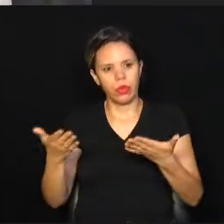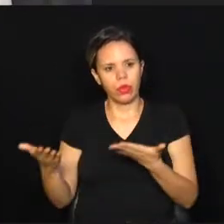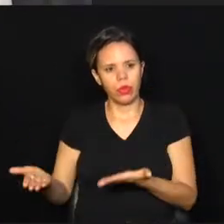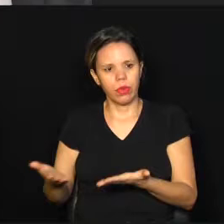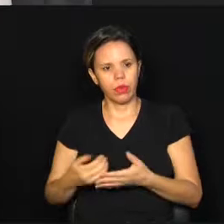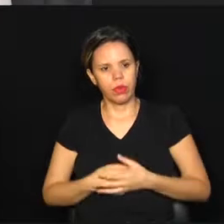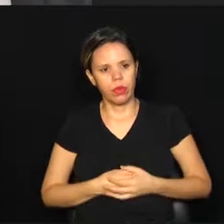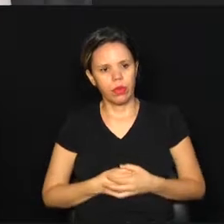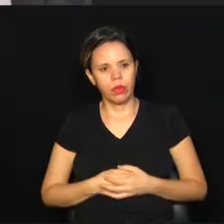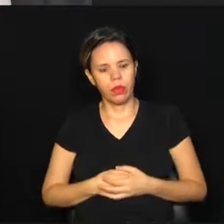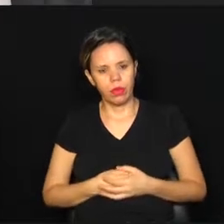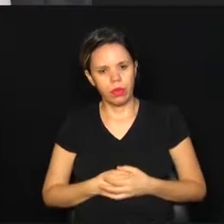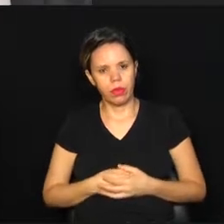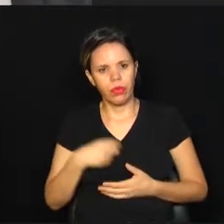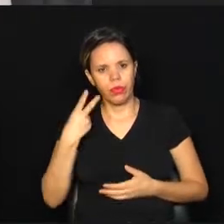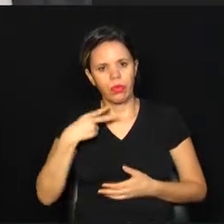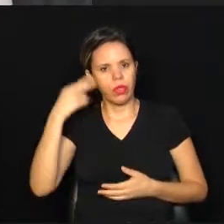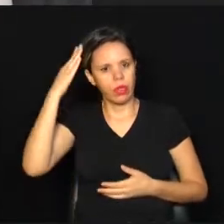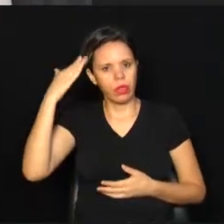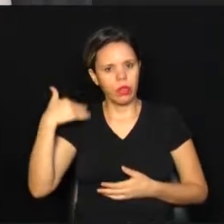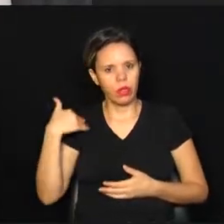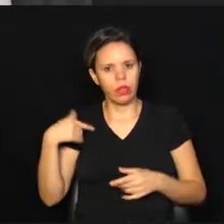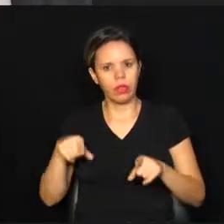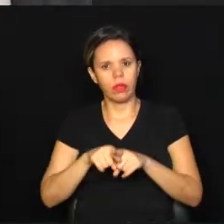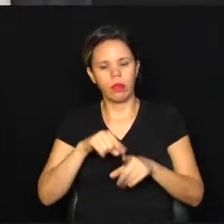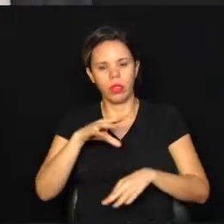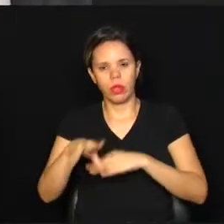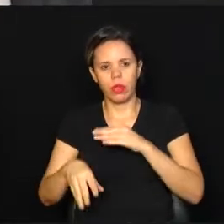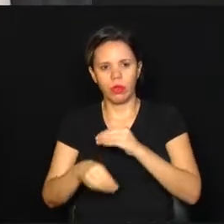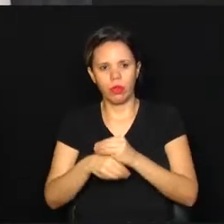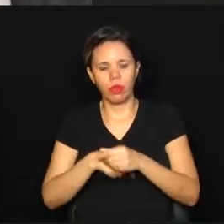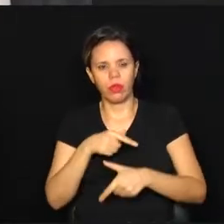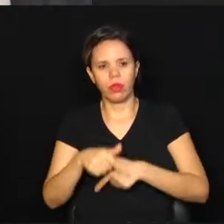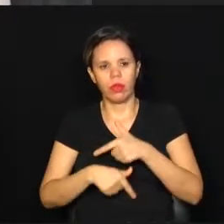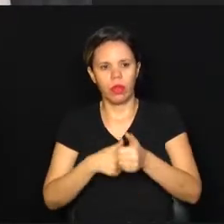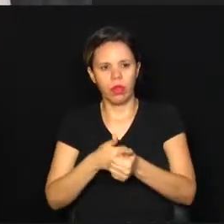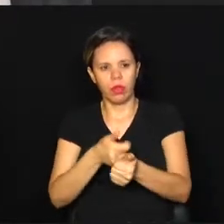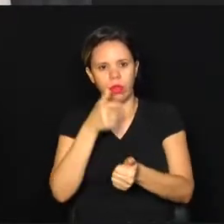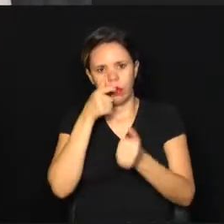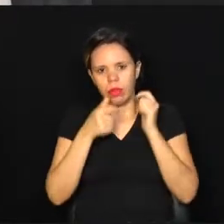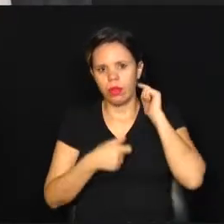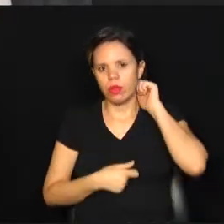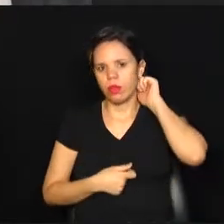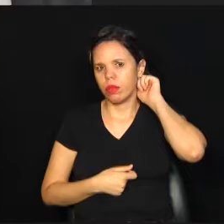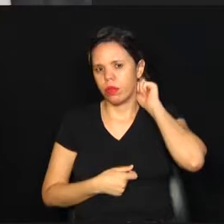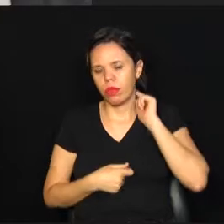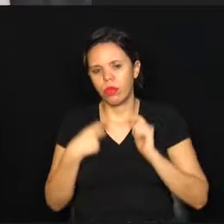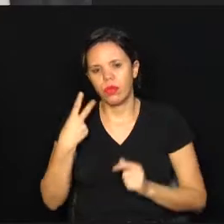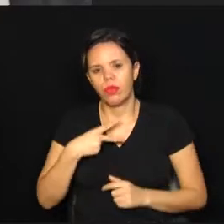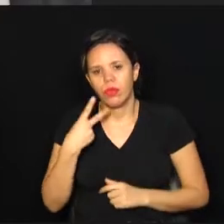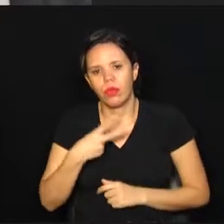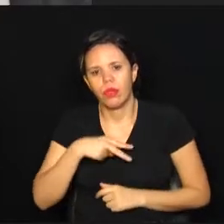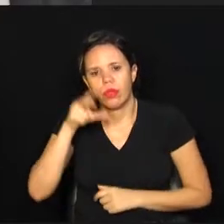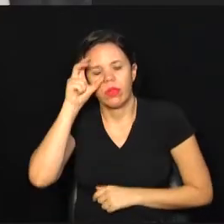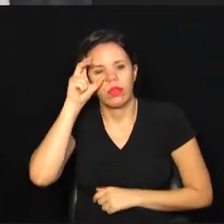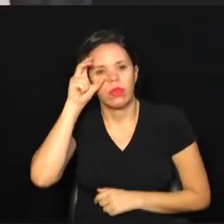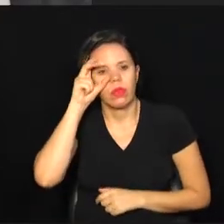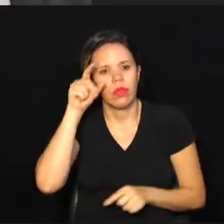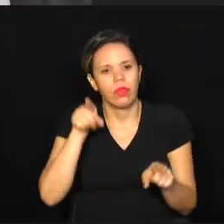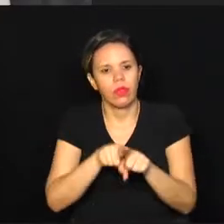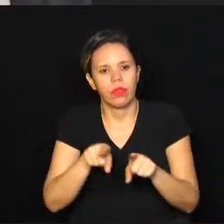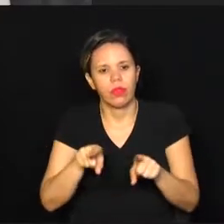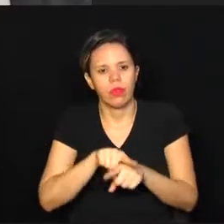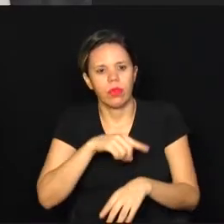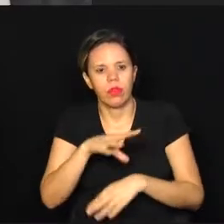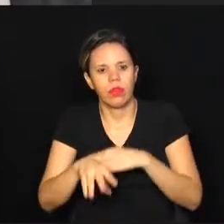comissão. Vereadora Débora Palermo, também compõe a comissão, está aqui acompanhando conosco. O vereador Carlinhos Camelô, que também